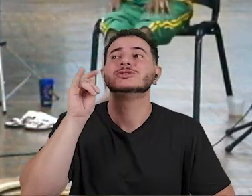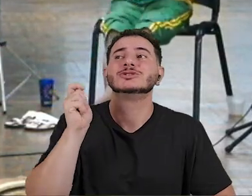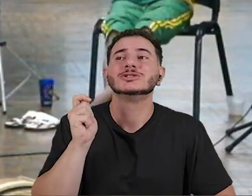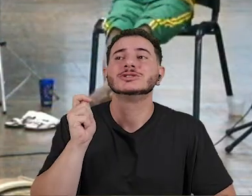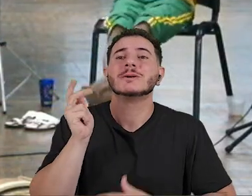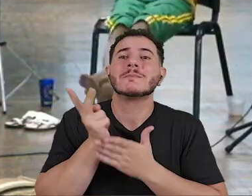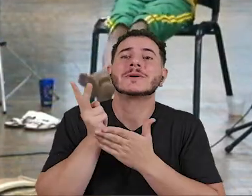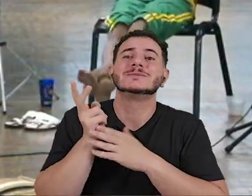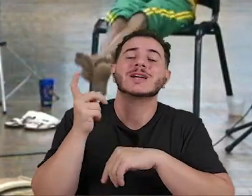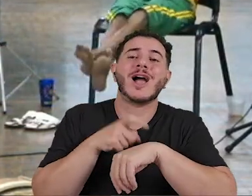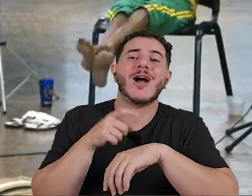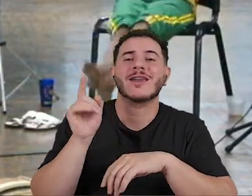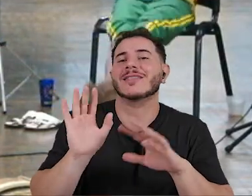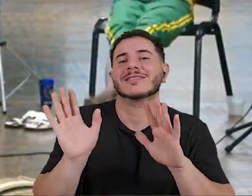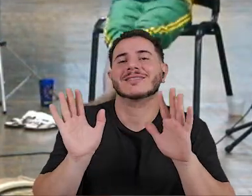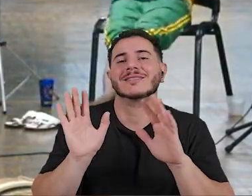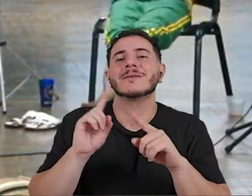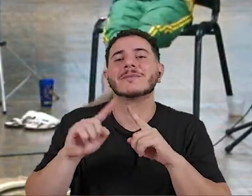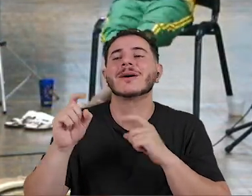aí. Como é que vai ser?